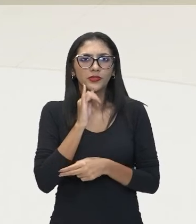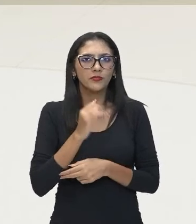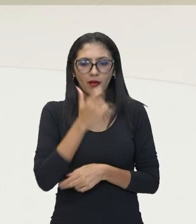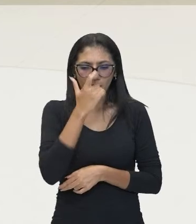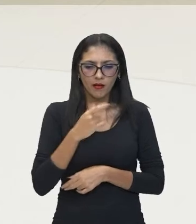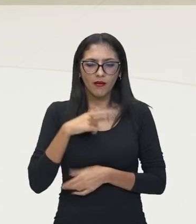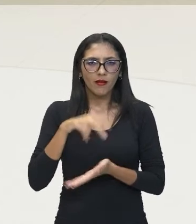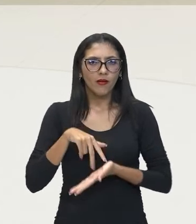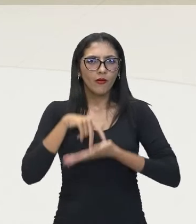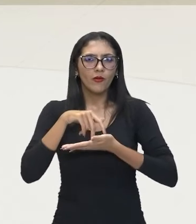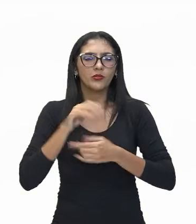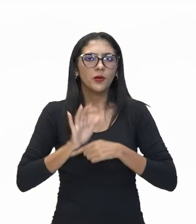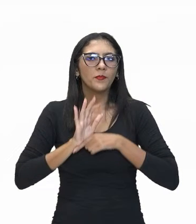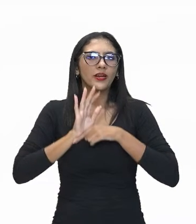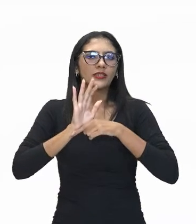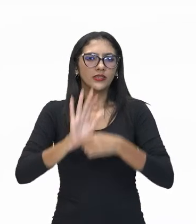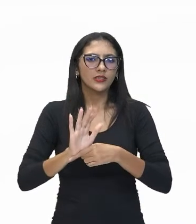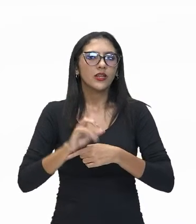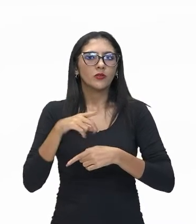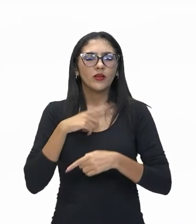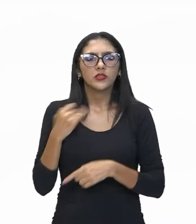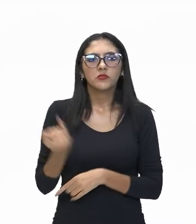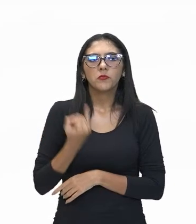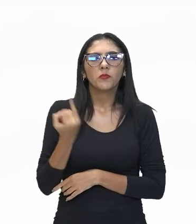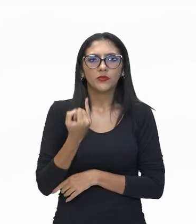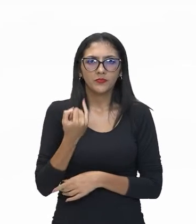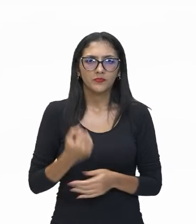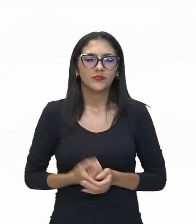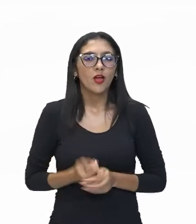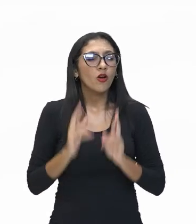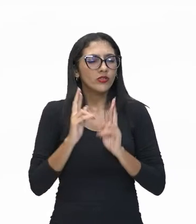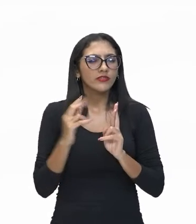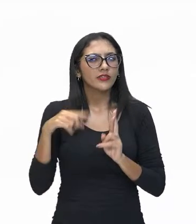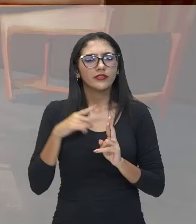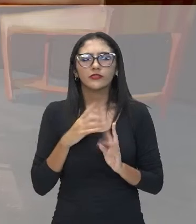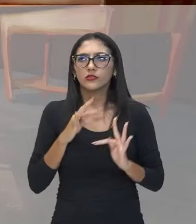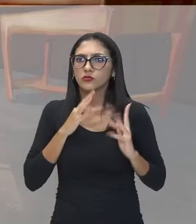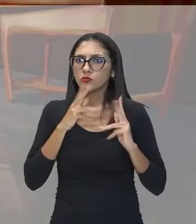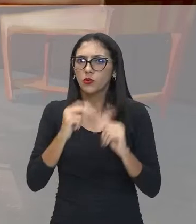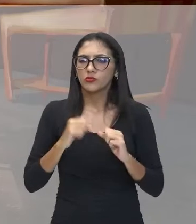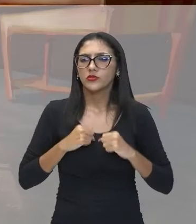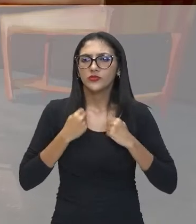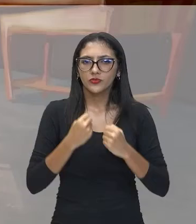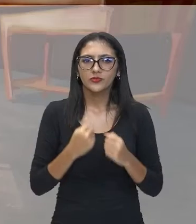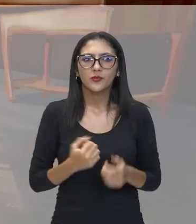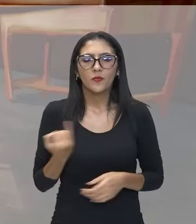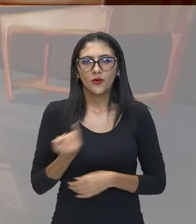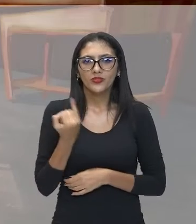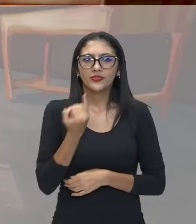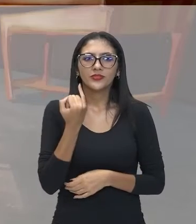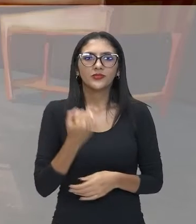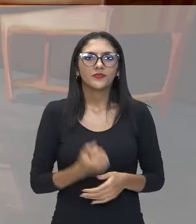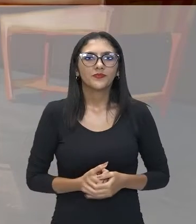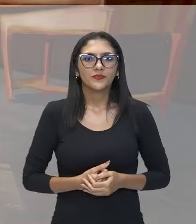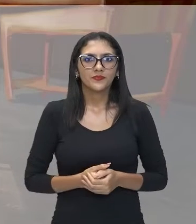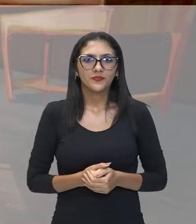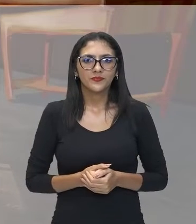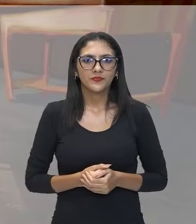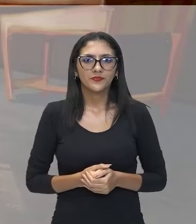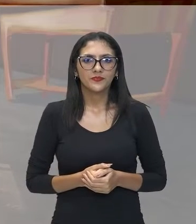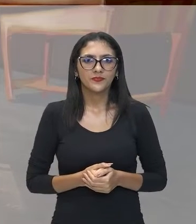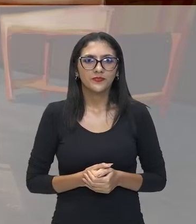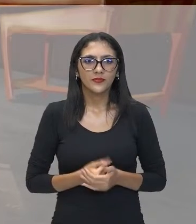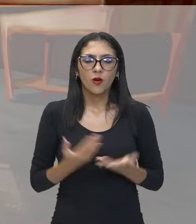para vocês a Marie, essa pessoa tão importante, eu tenho certeza que tudo valeu a pena. E para finalizar, né, a gente, da